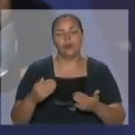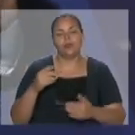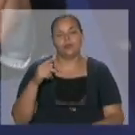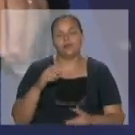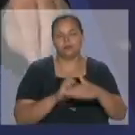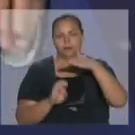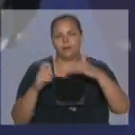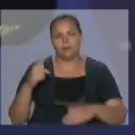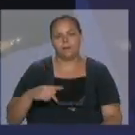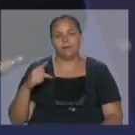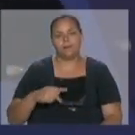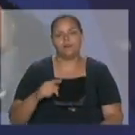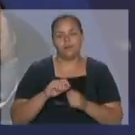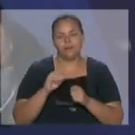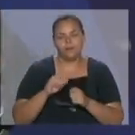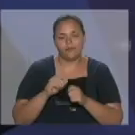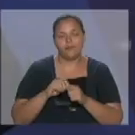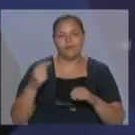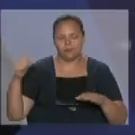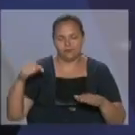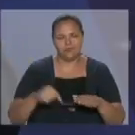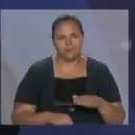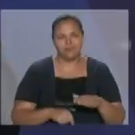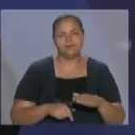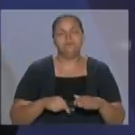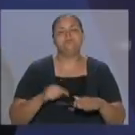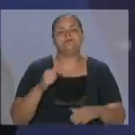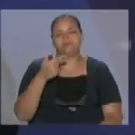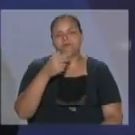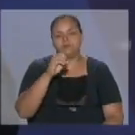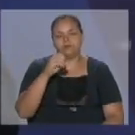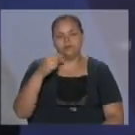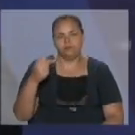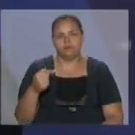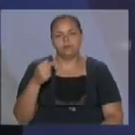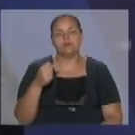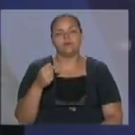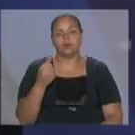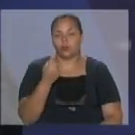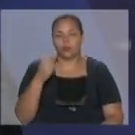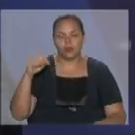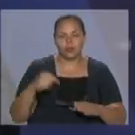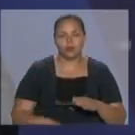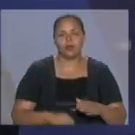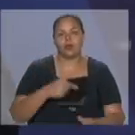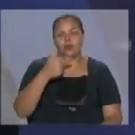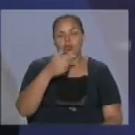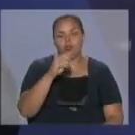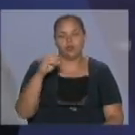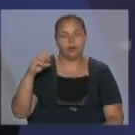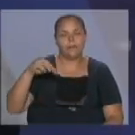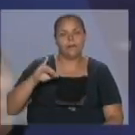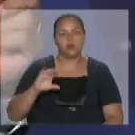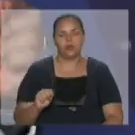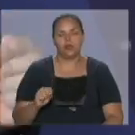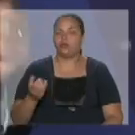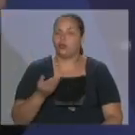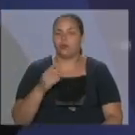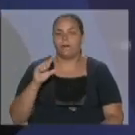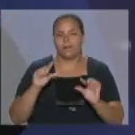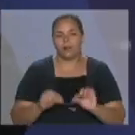a Petrobras fez os poços, ela, lá em 2007, um poço, um furo, custava 200 milhões de dólares. Hoje